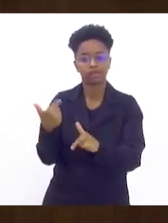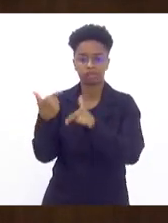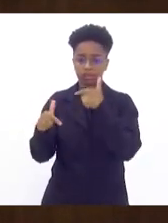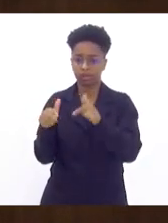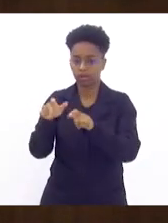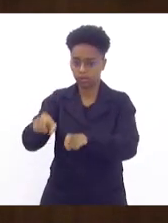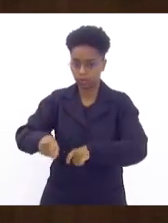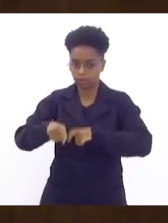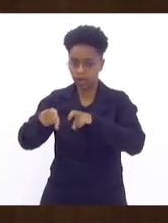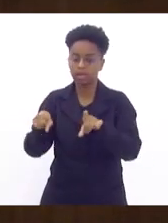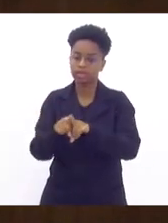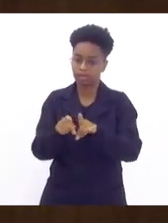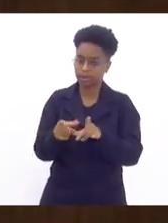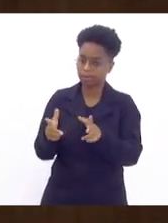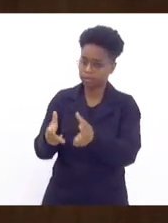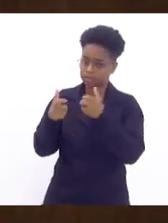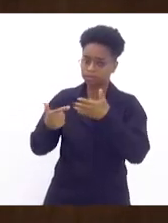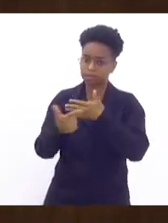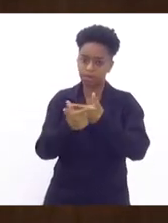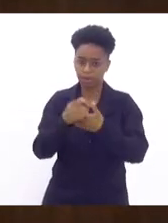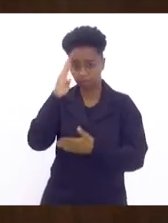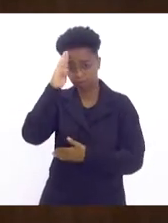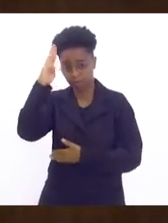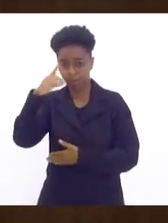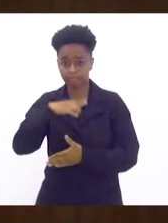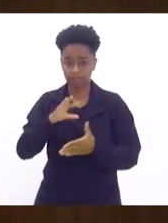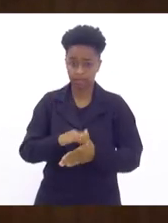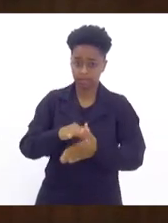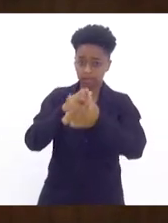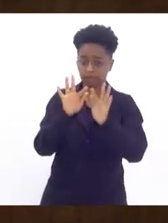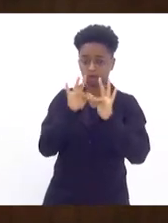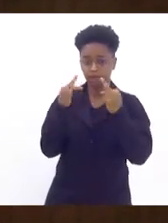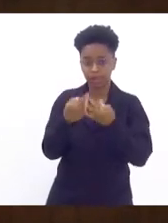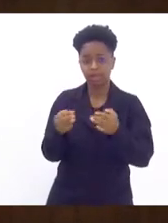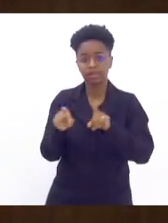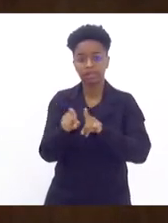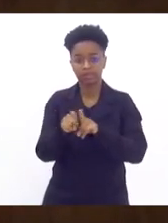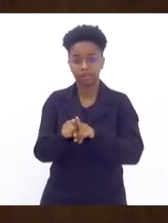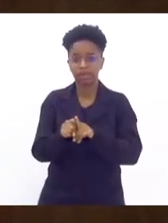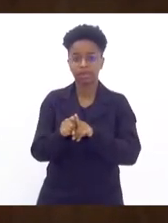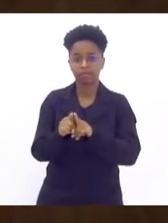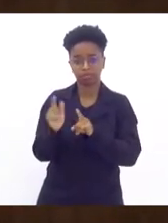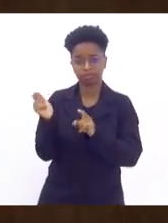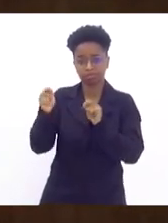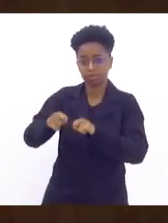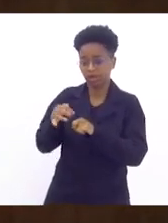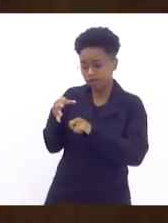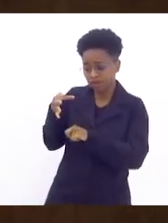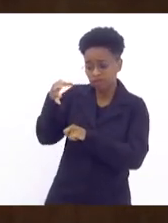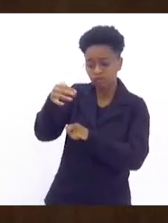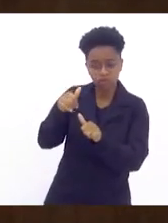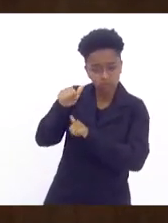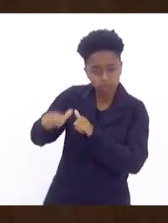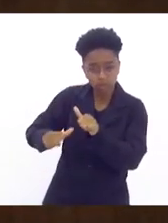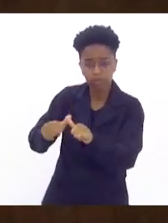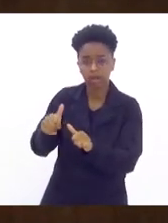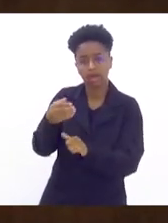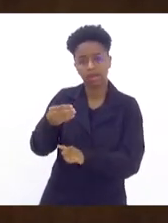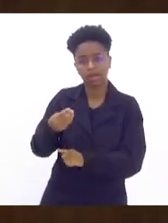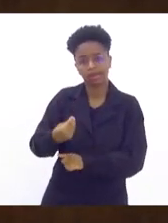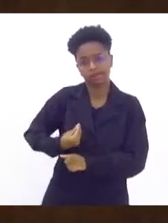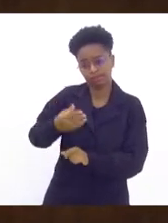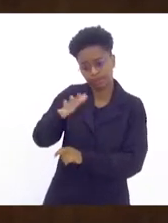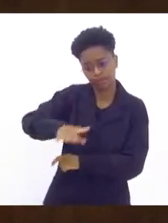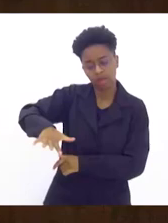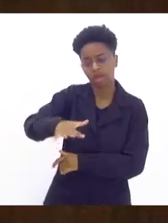o reconhecimento do Papel Central que desempenha como chefe de família e como potencial transformadora da realidade social em que